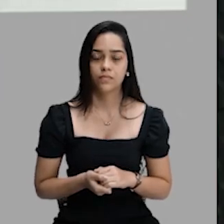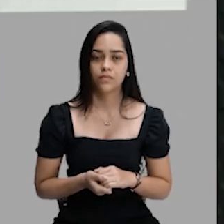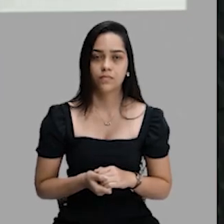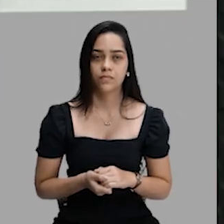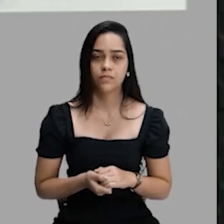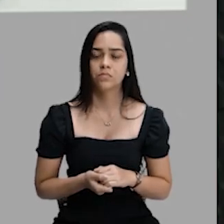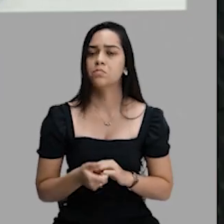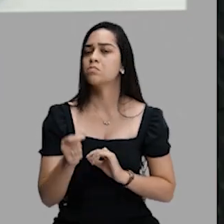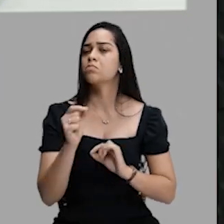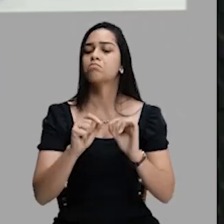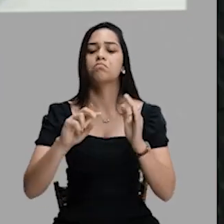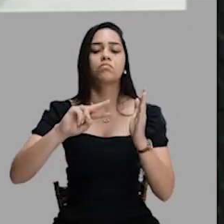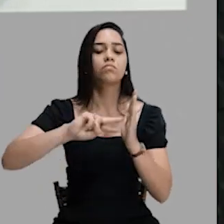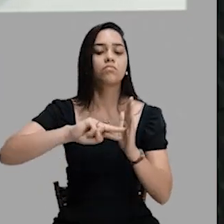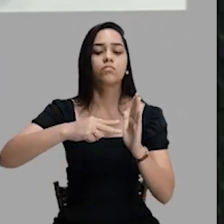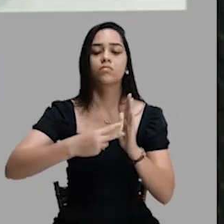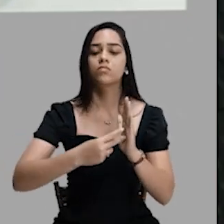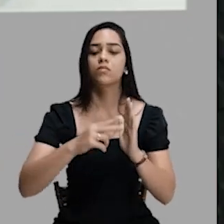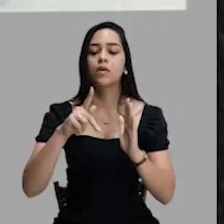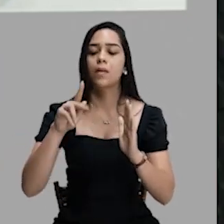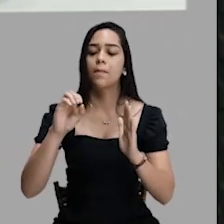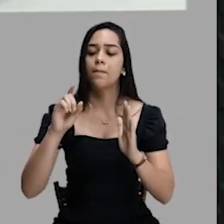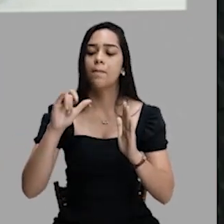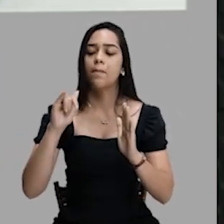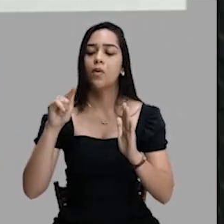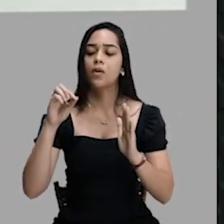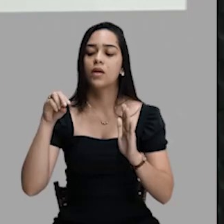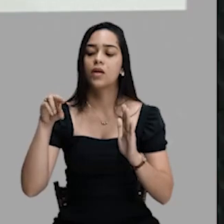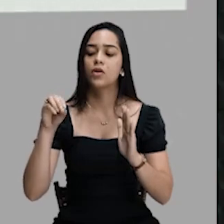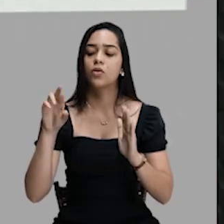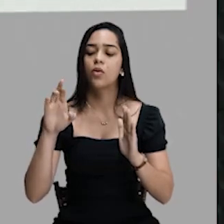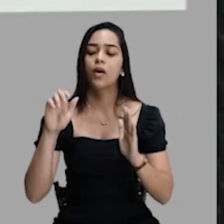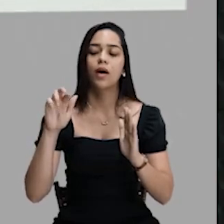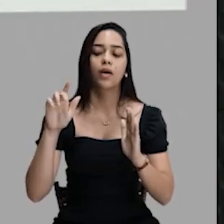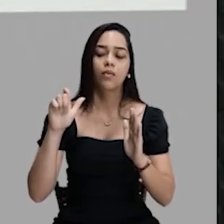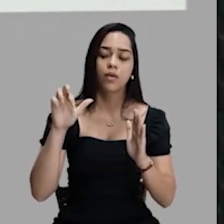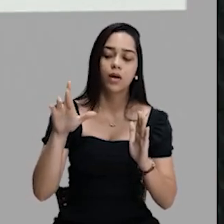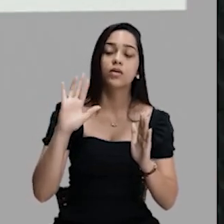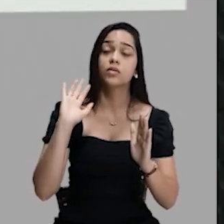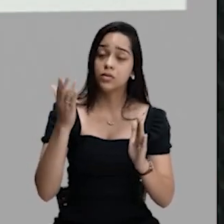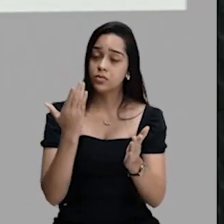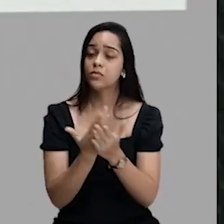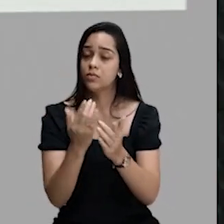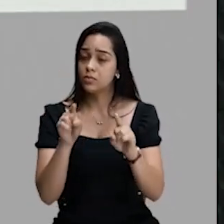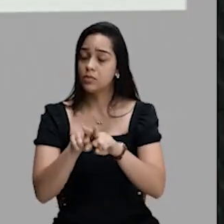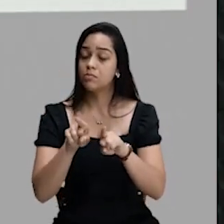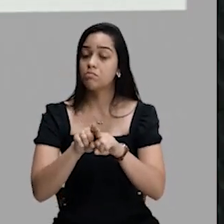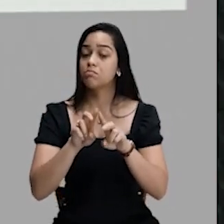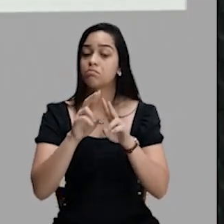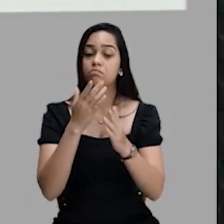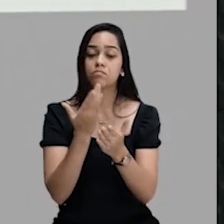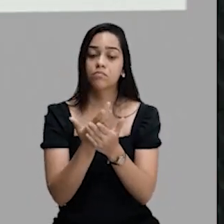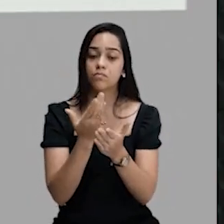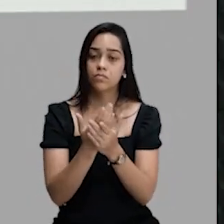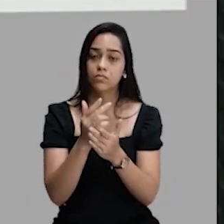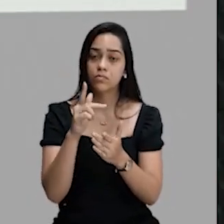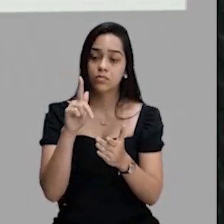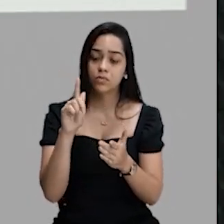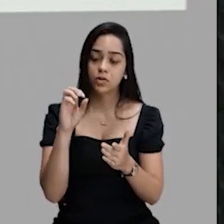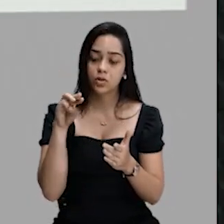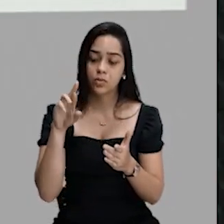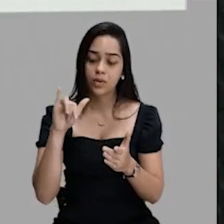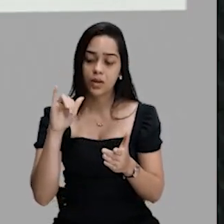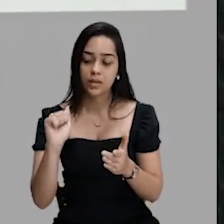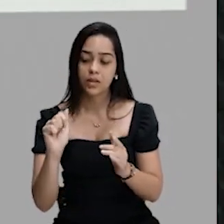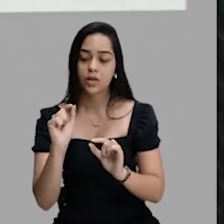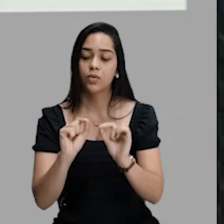Tá? O que é um polígono regular, turma? Tá? Falamos isso também na aula de geometria. O polígono regular é